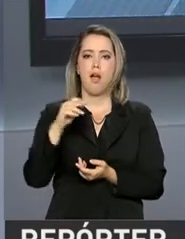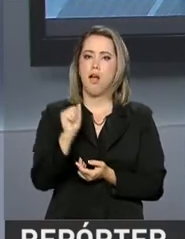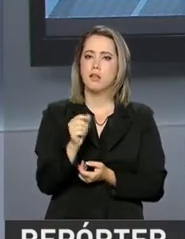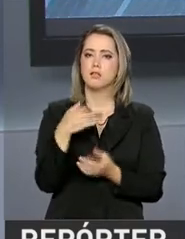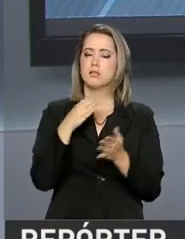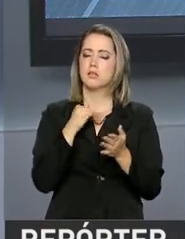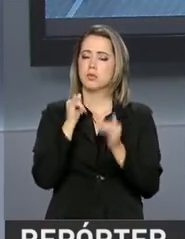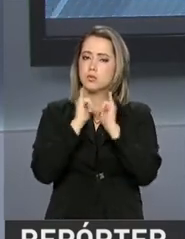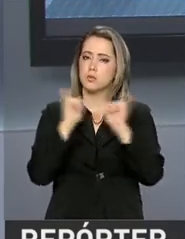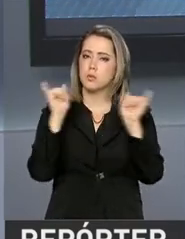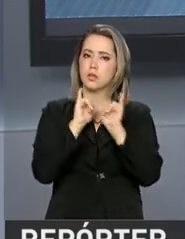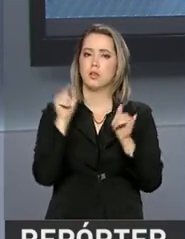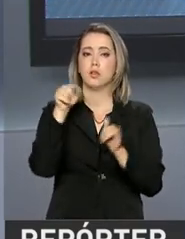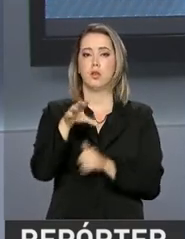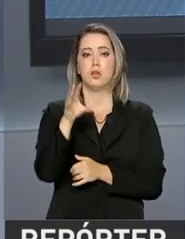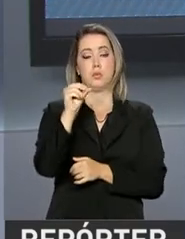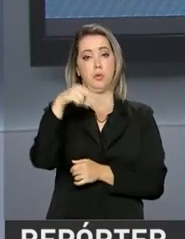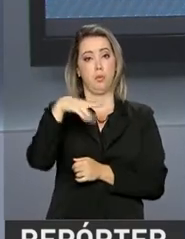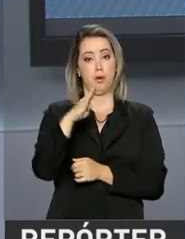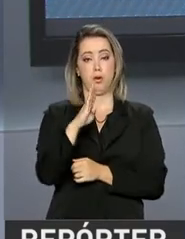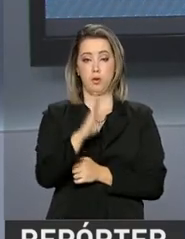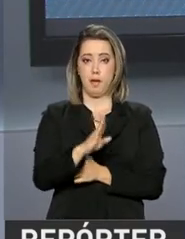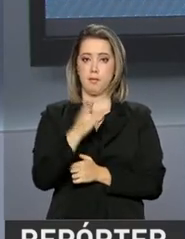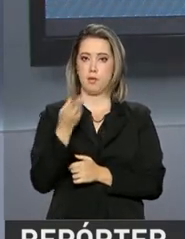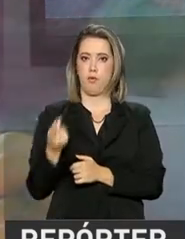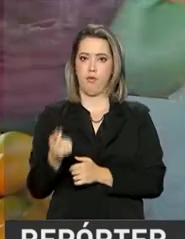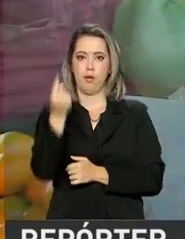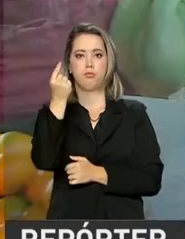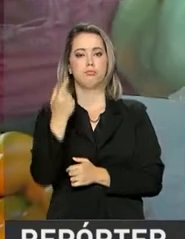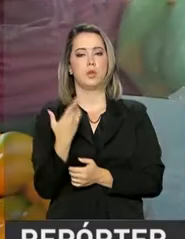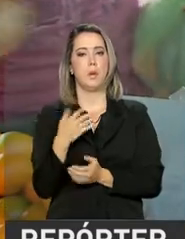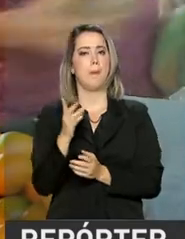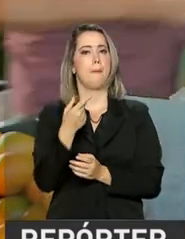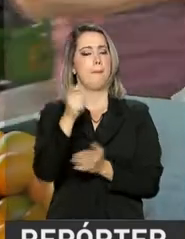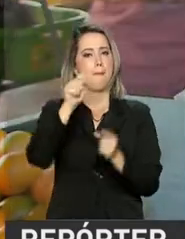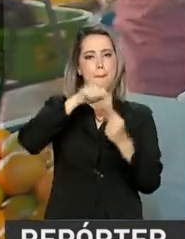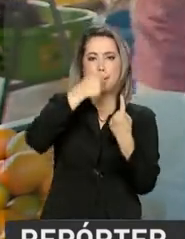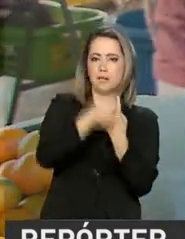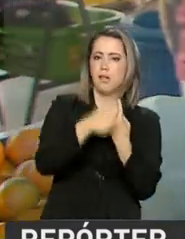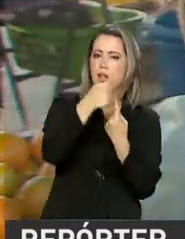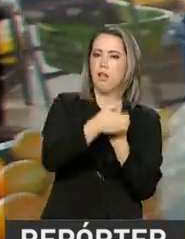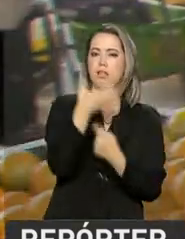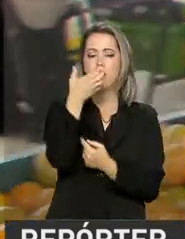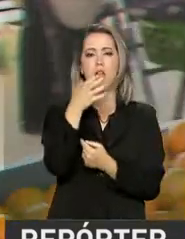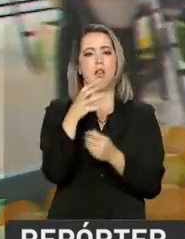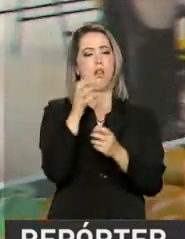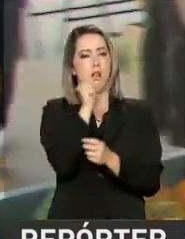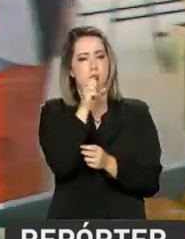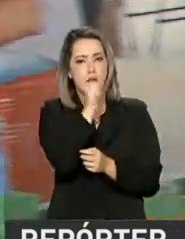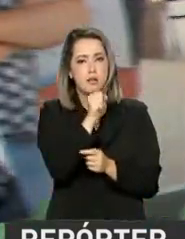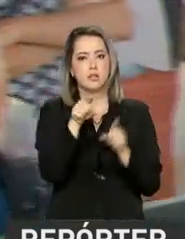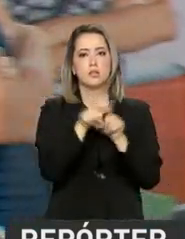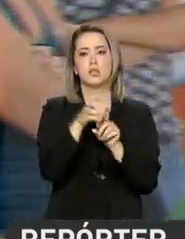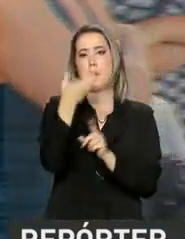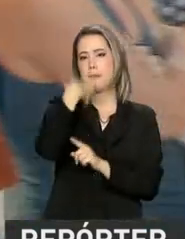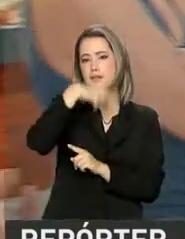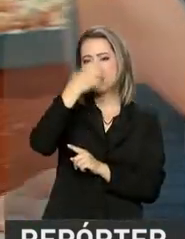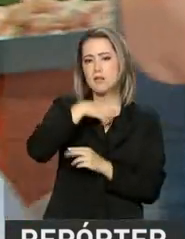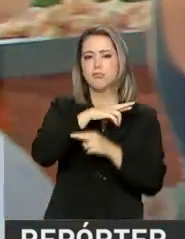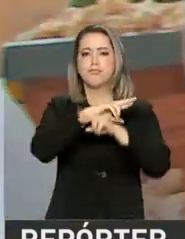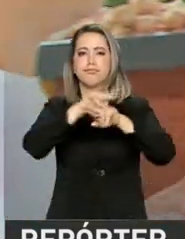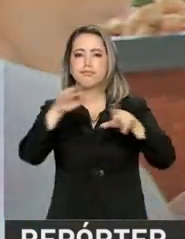pouco pela conab a companhia nacional de abastecimento banana laranja maçã mamão melancia continuou registrando